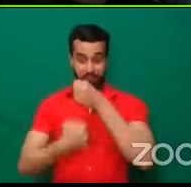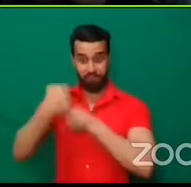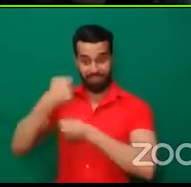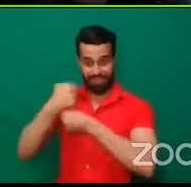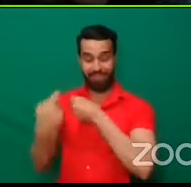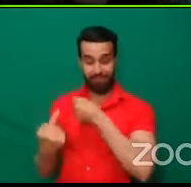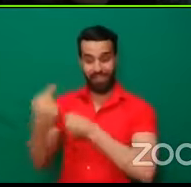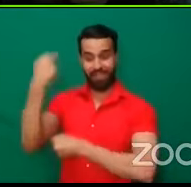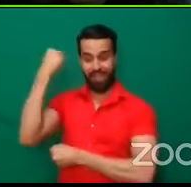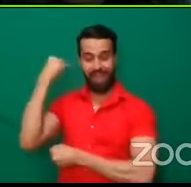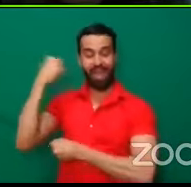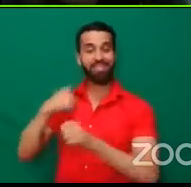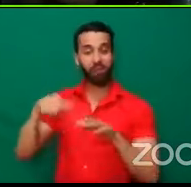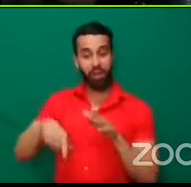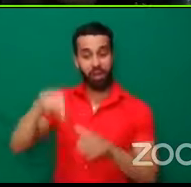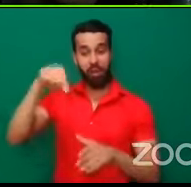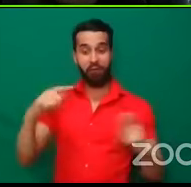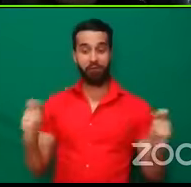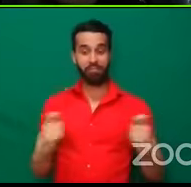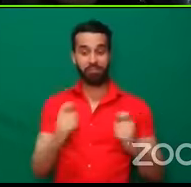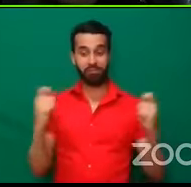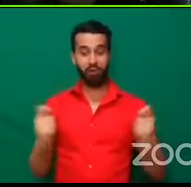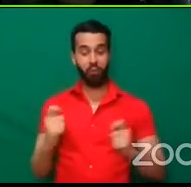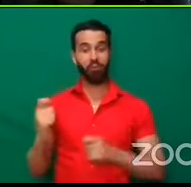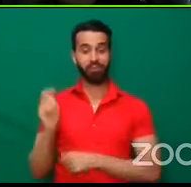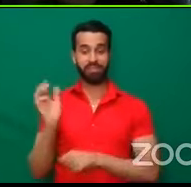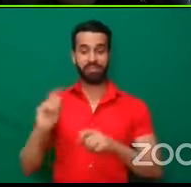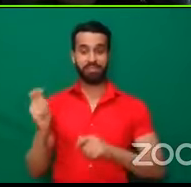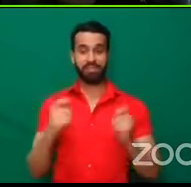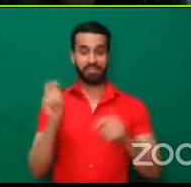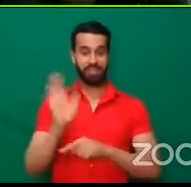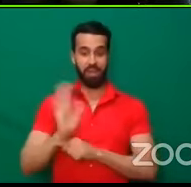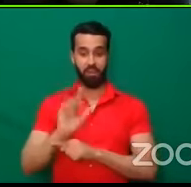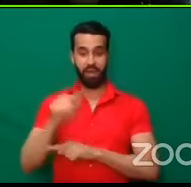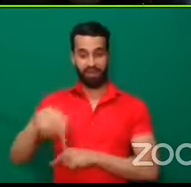quando ele foi selecionado para o Festival de Cinema aqui da cidade,